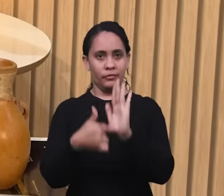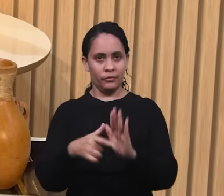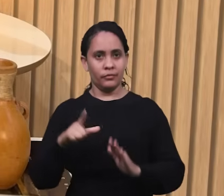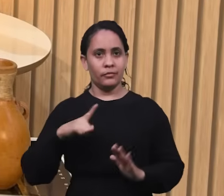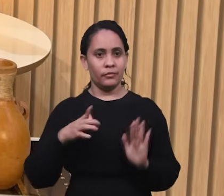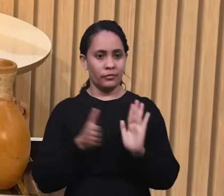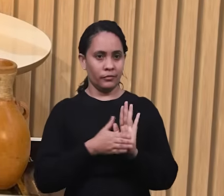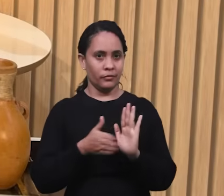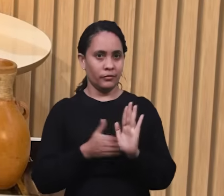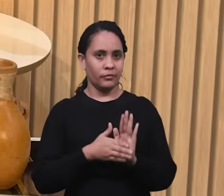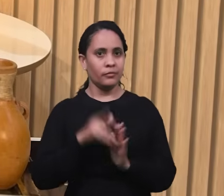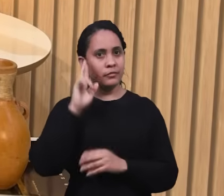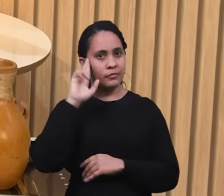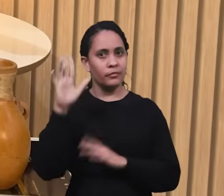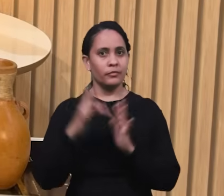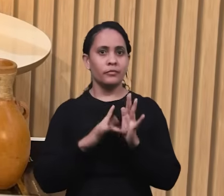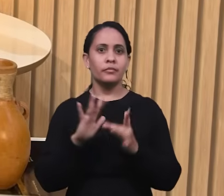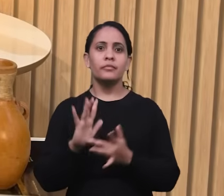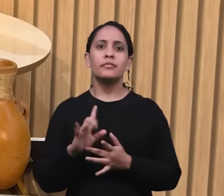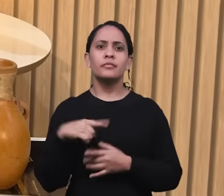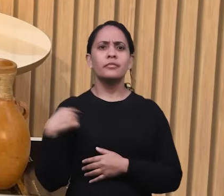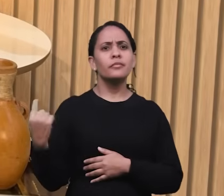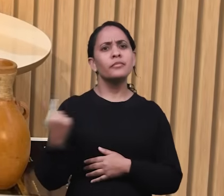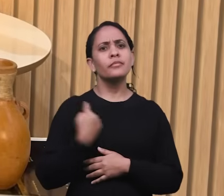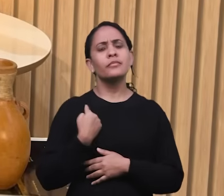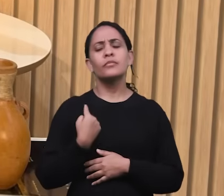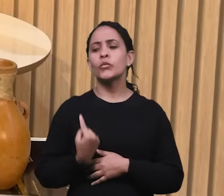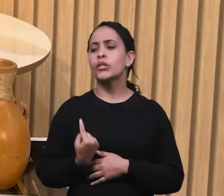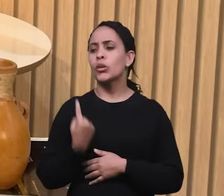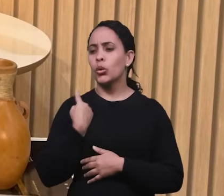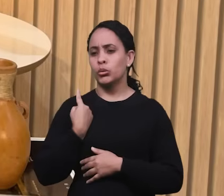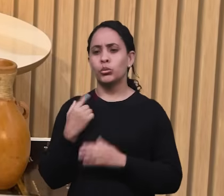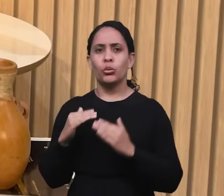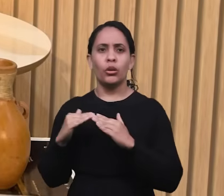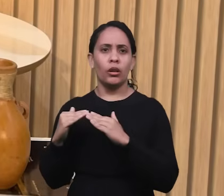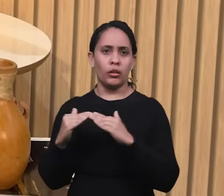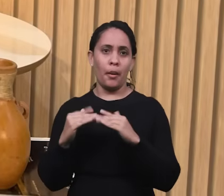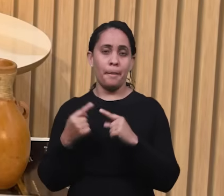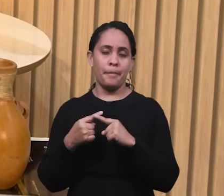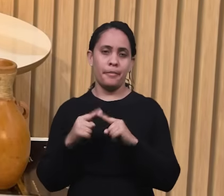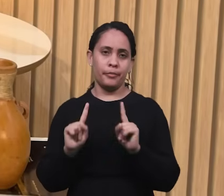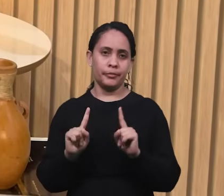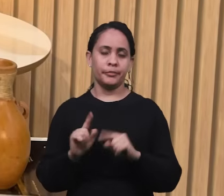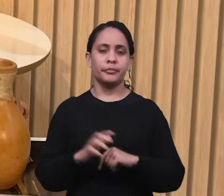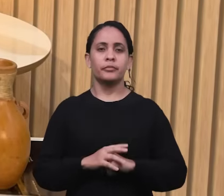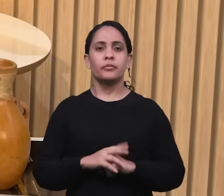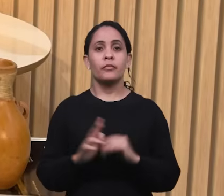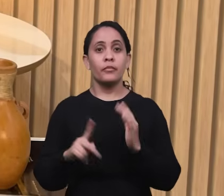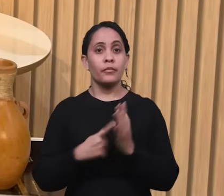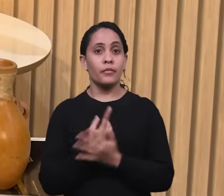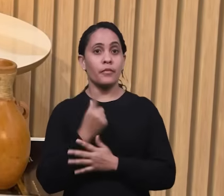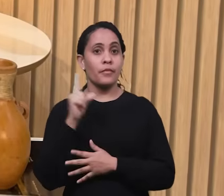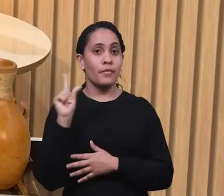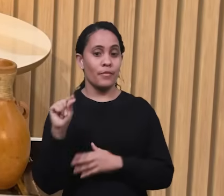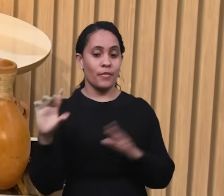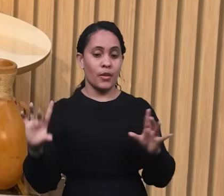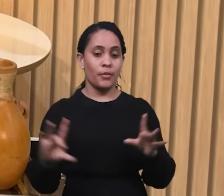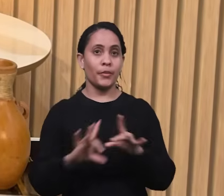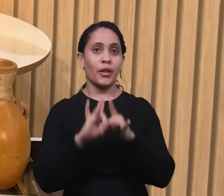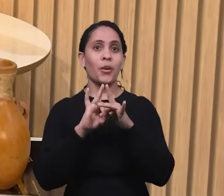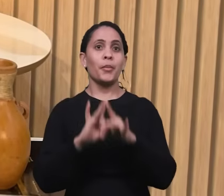Senhor Jesus sempre foi que sejamos um só. Mas essa união ela começa a acontecer de uma maneira